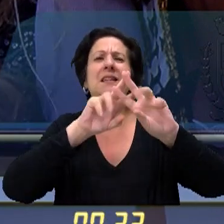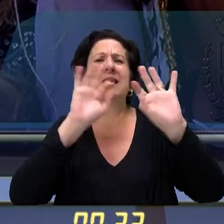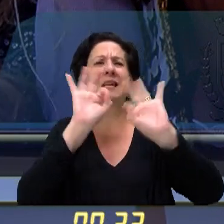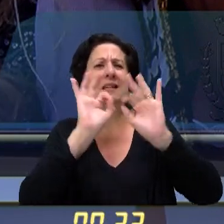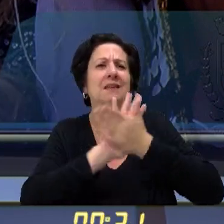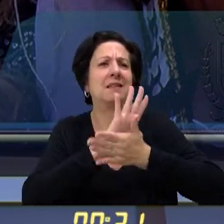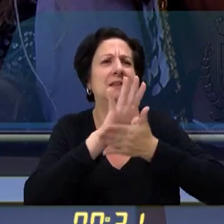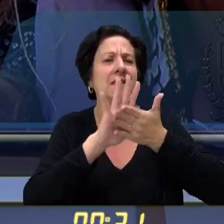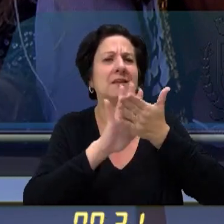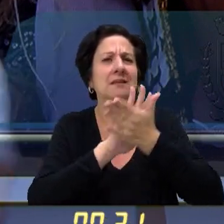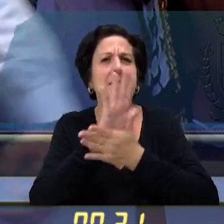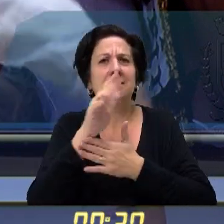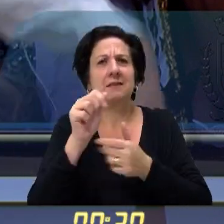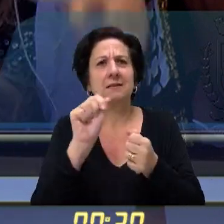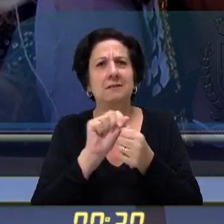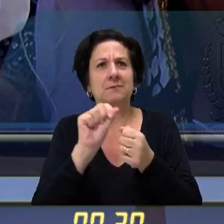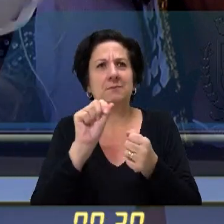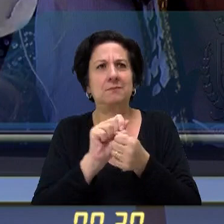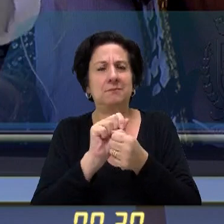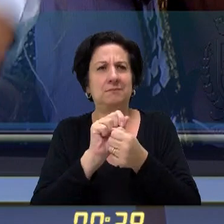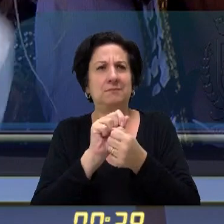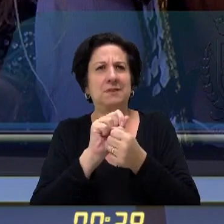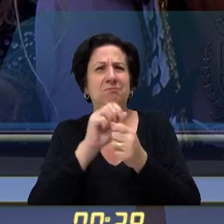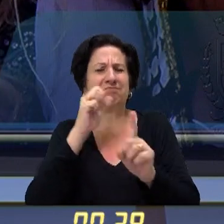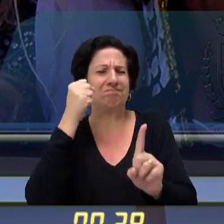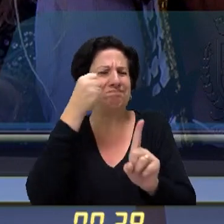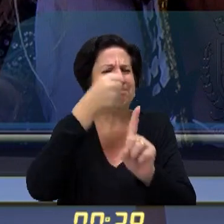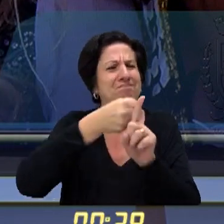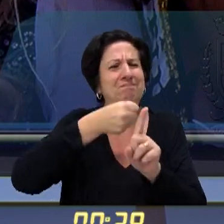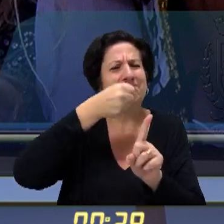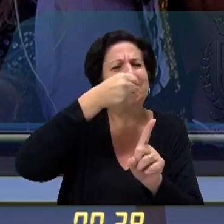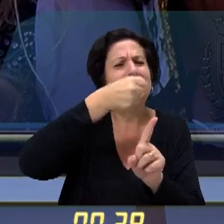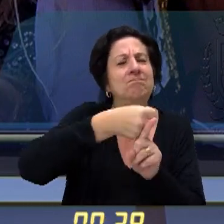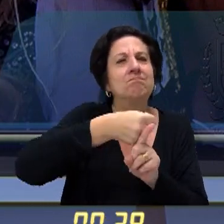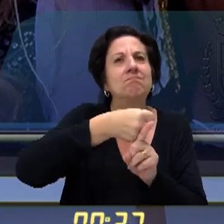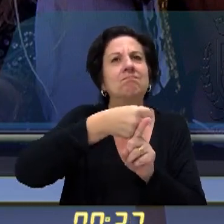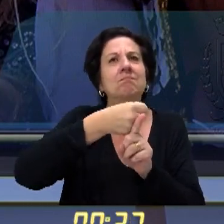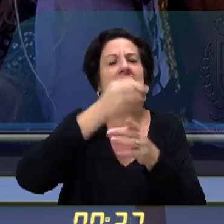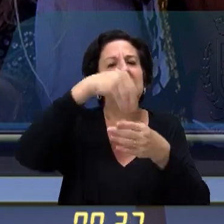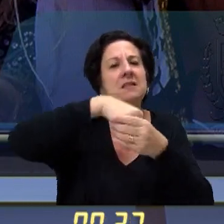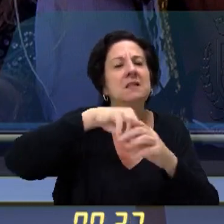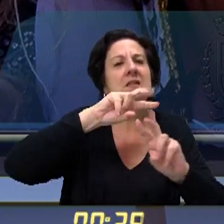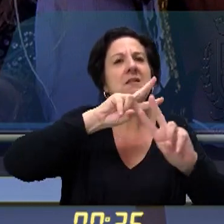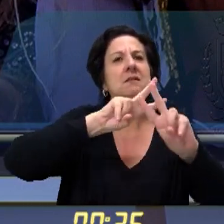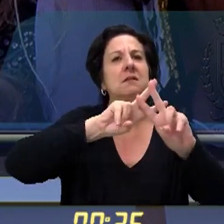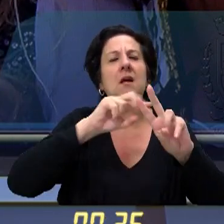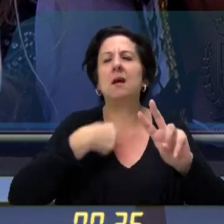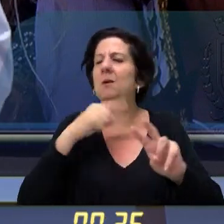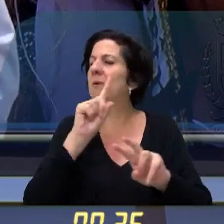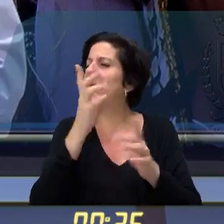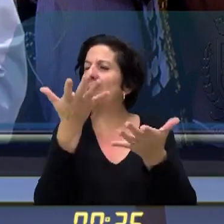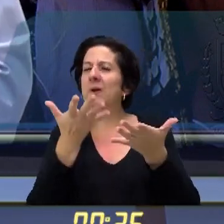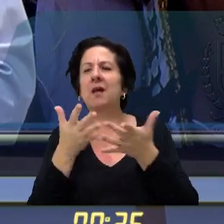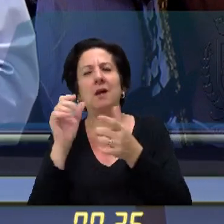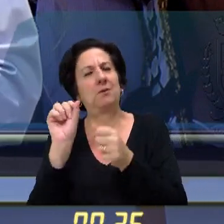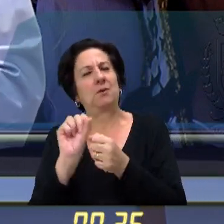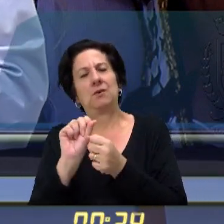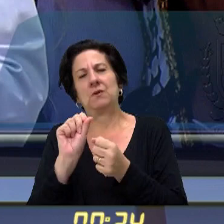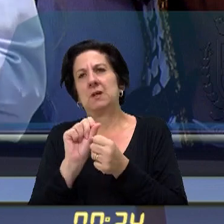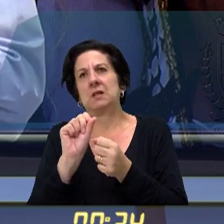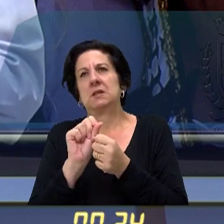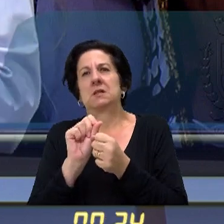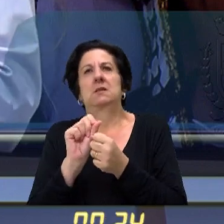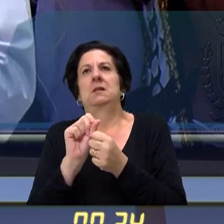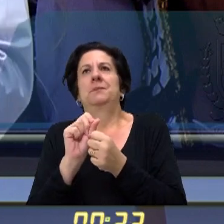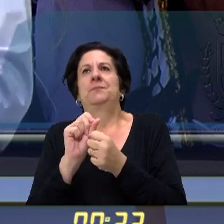perguntar se o advogado pode falar e dar-lhe uma coça de pau. E eu não quero aqui estar fazendo